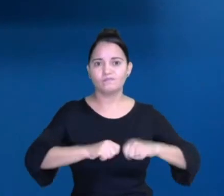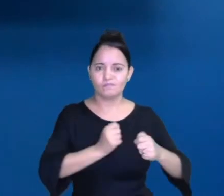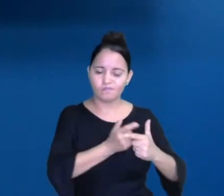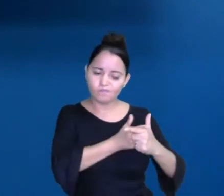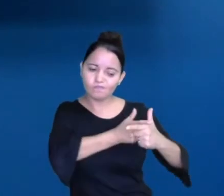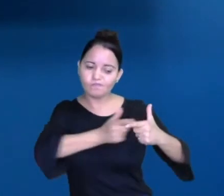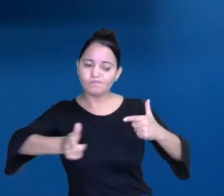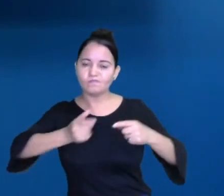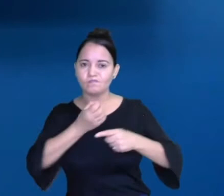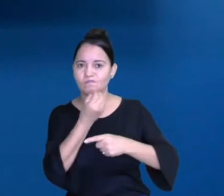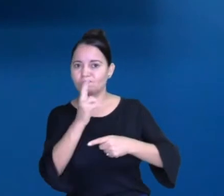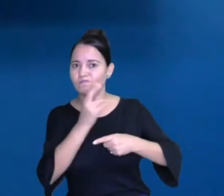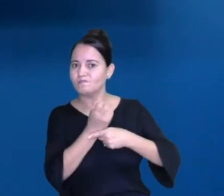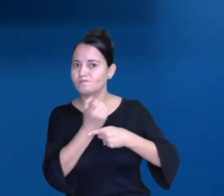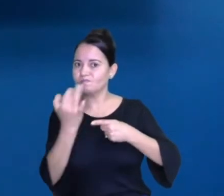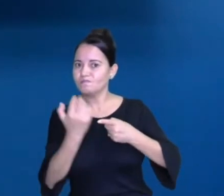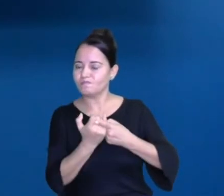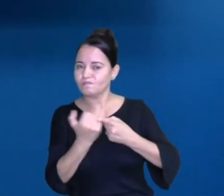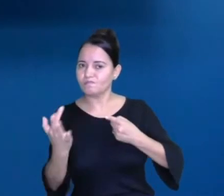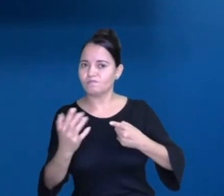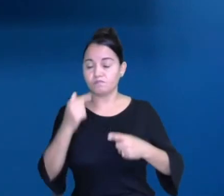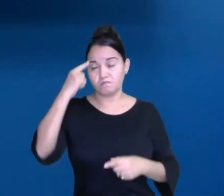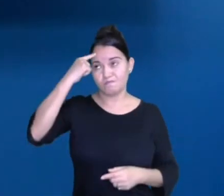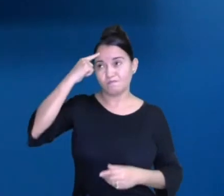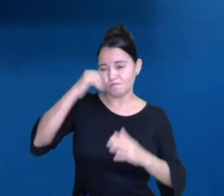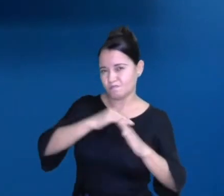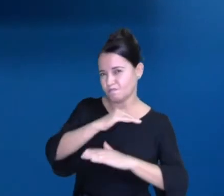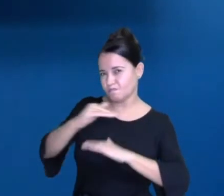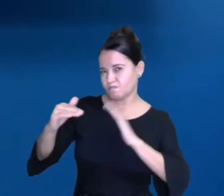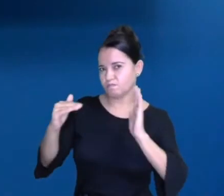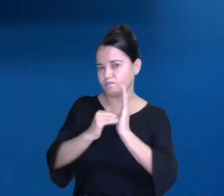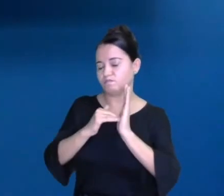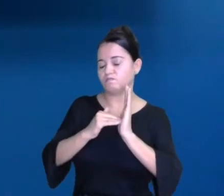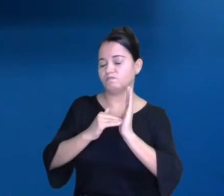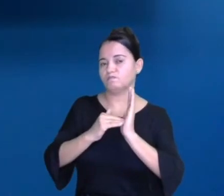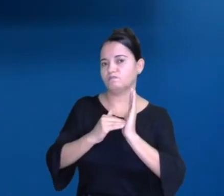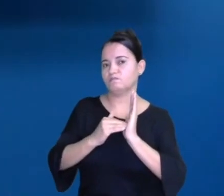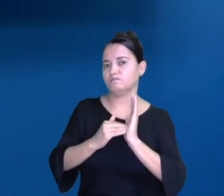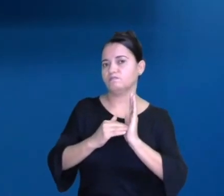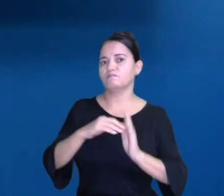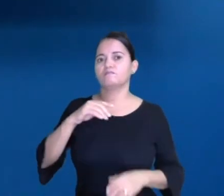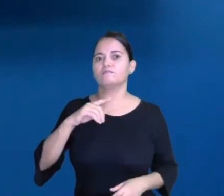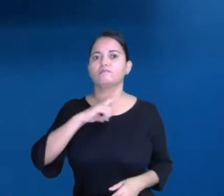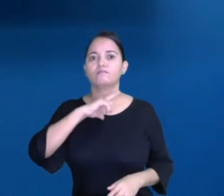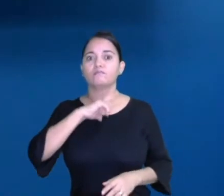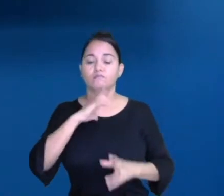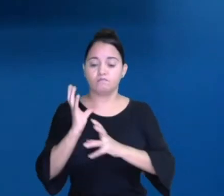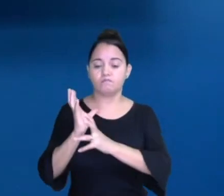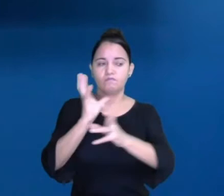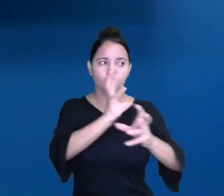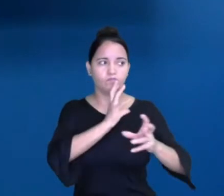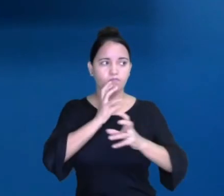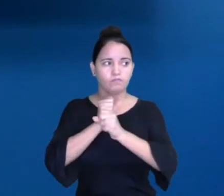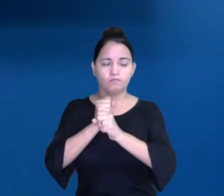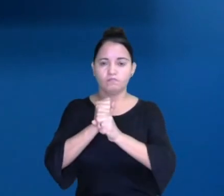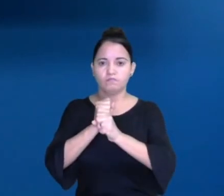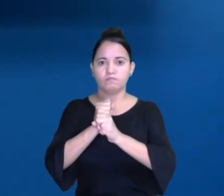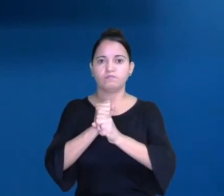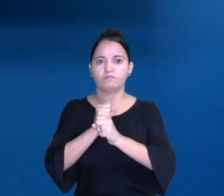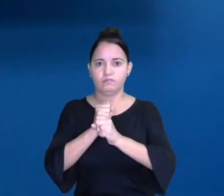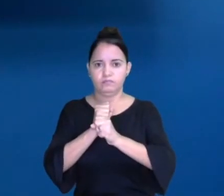dividir, eu tenho que pensar nele como um todo. Vocês podem observar que o valor total dessa fração,